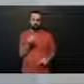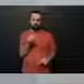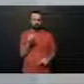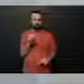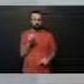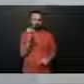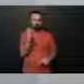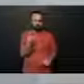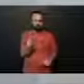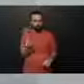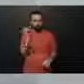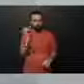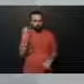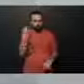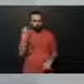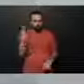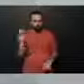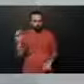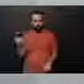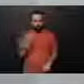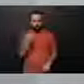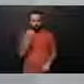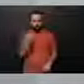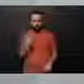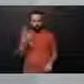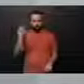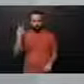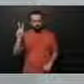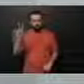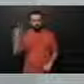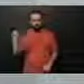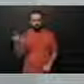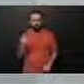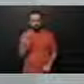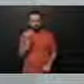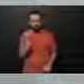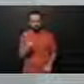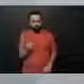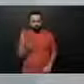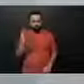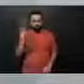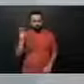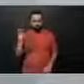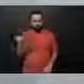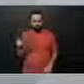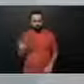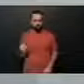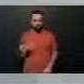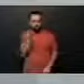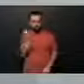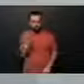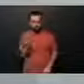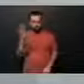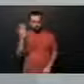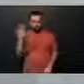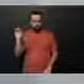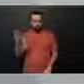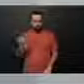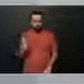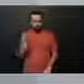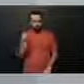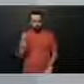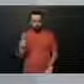10, 20, 30, 40, 50, ou seja, eu tenho aqui